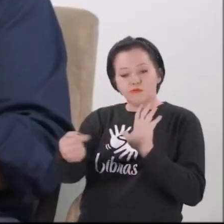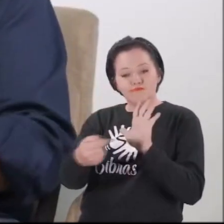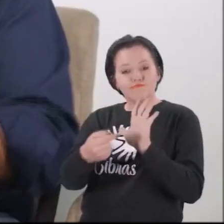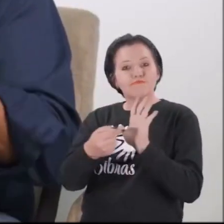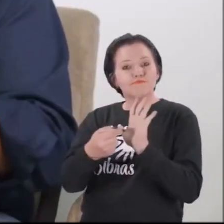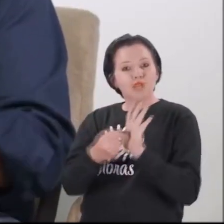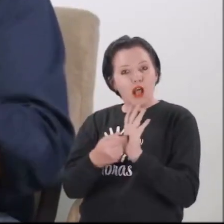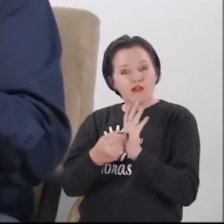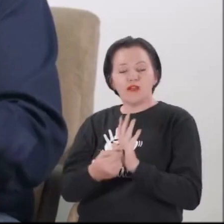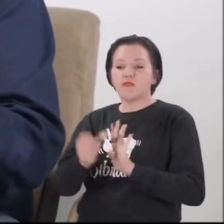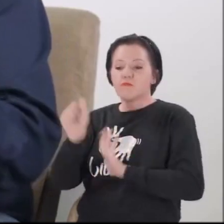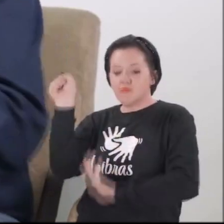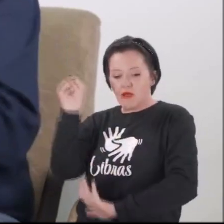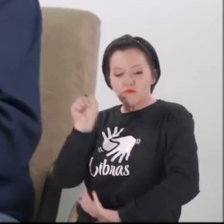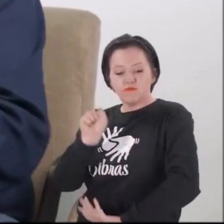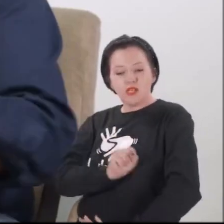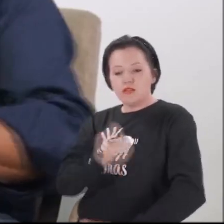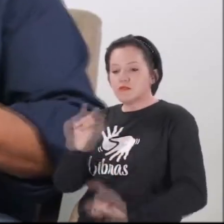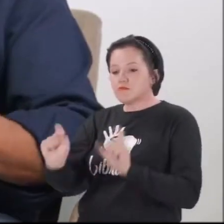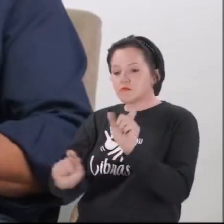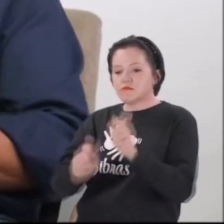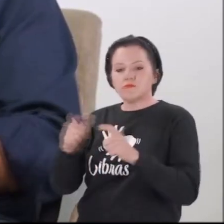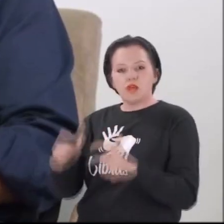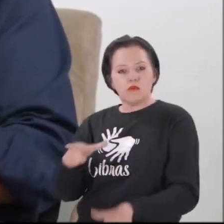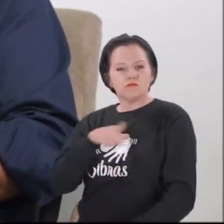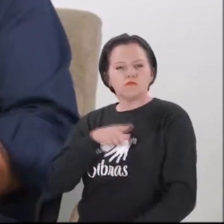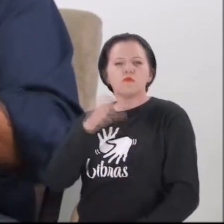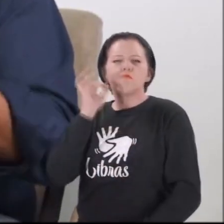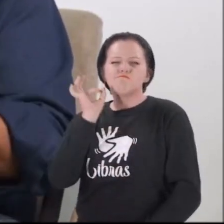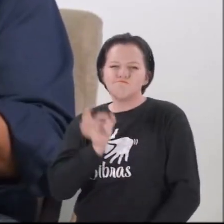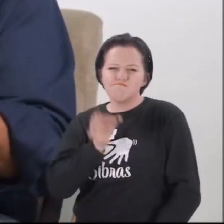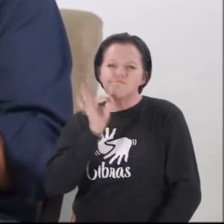dos 4 será nomeado secretário de cada